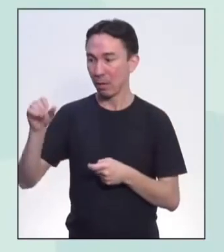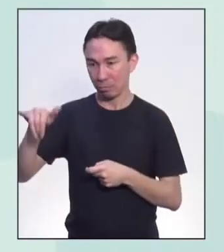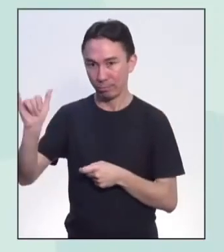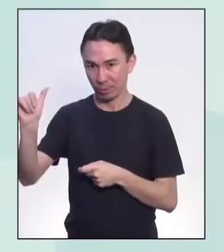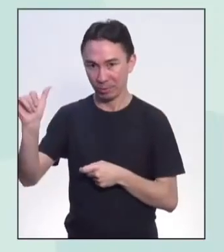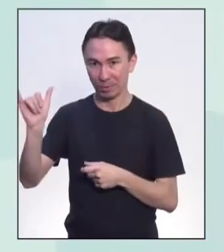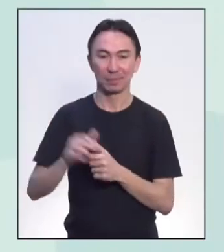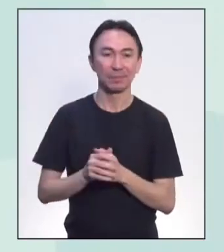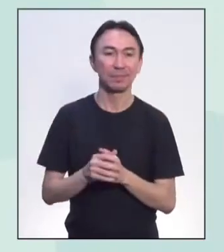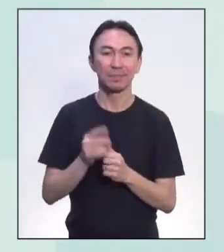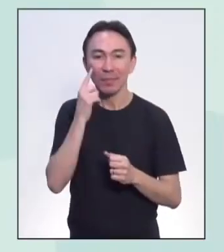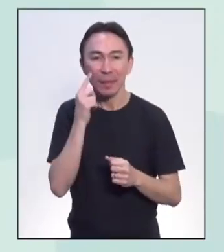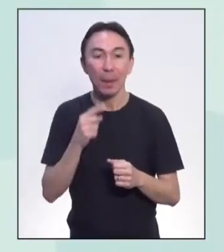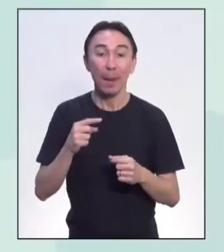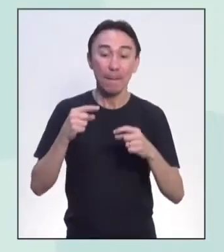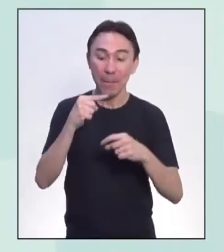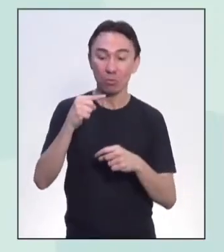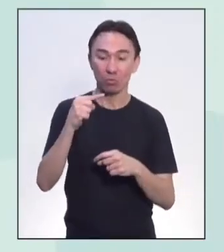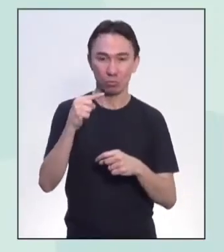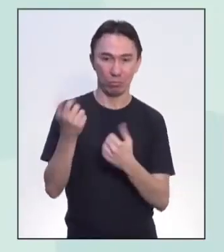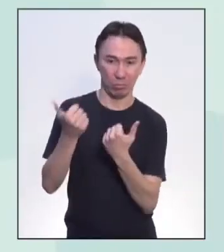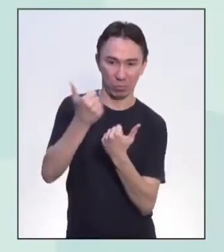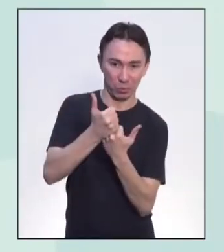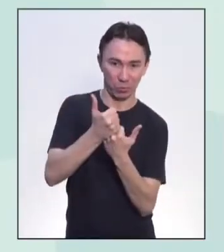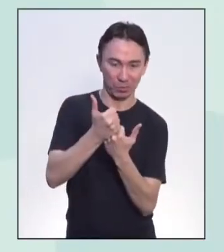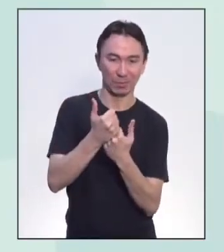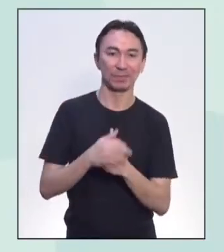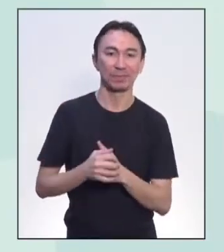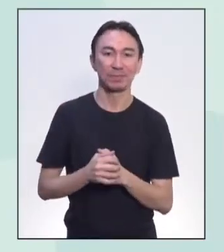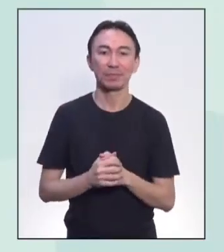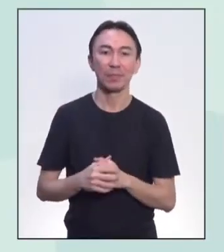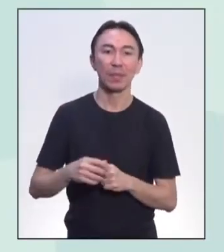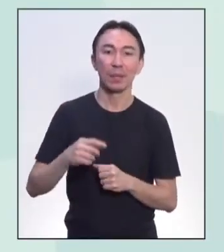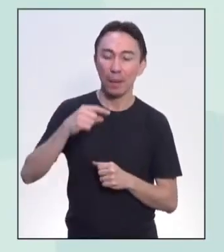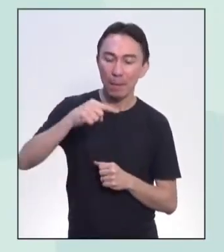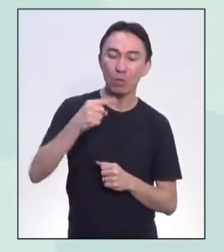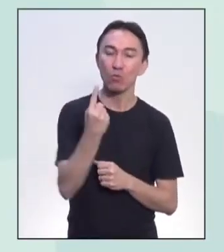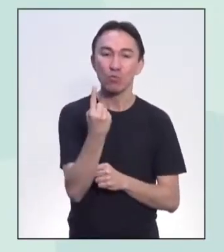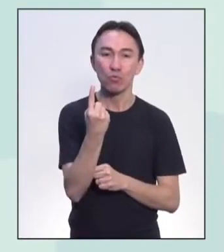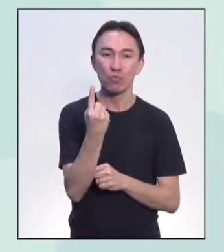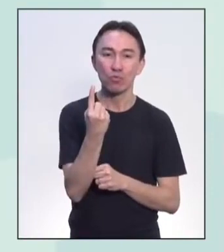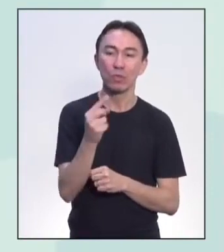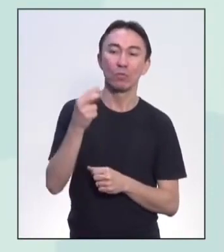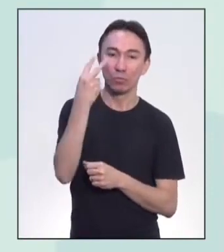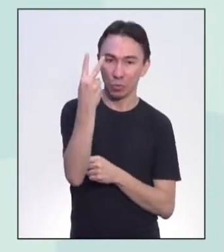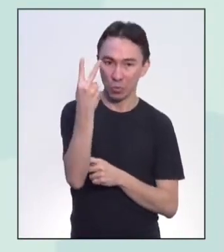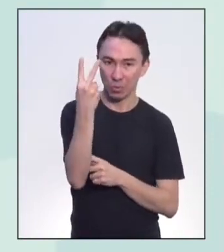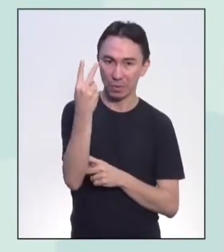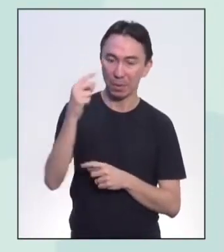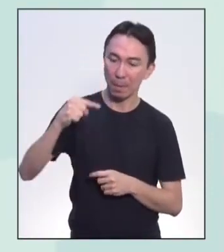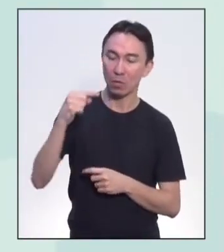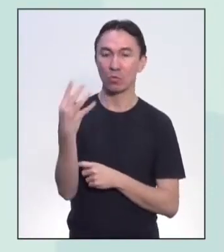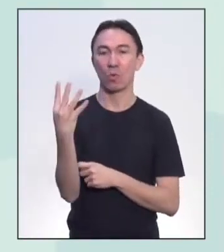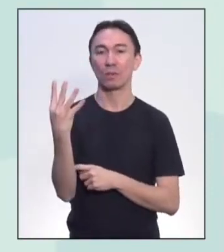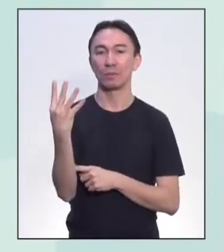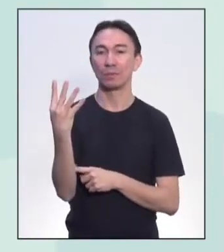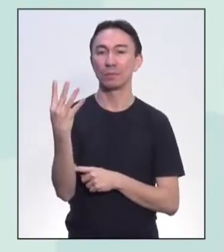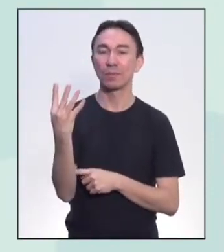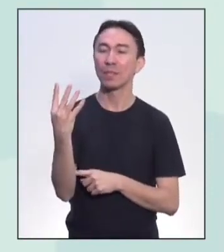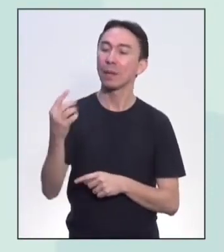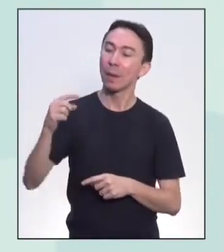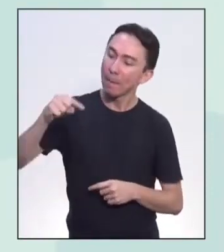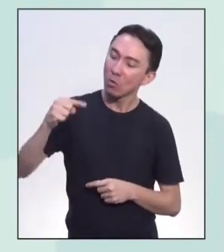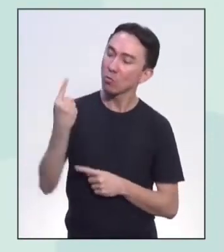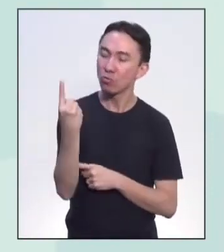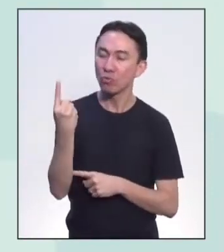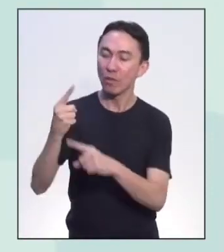Agora, substituindo menos 1. Menos 1 elevado ao quadrado, menos 4. Bom,